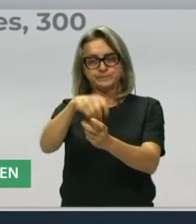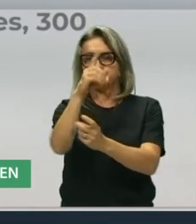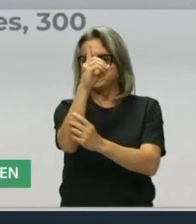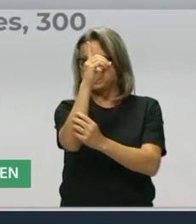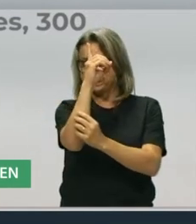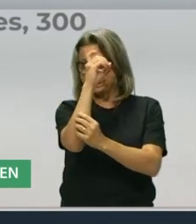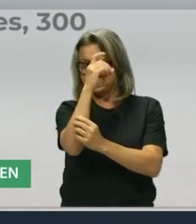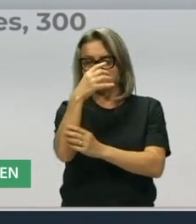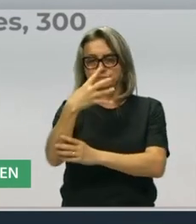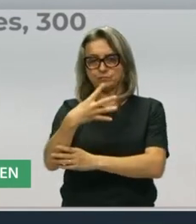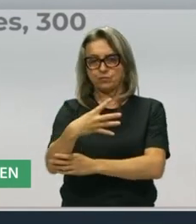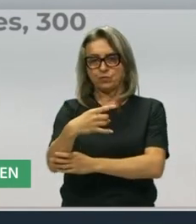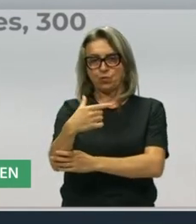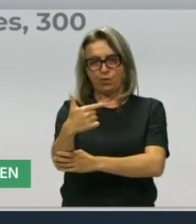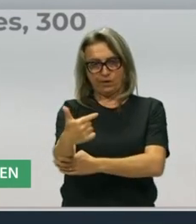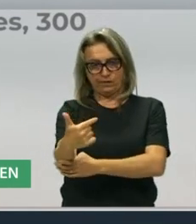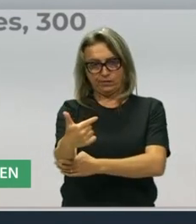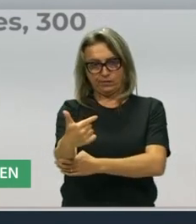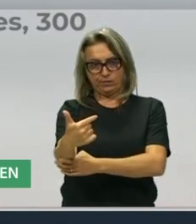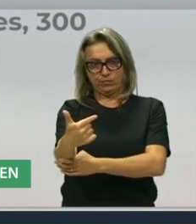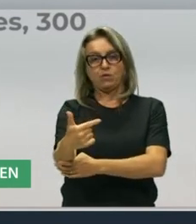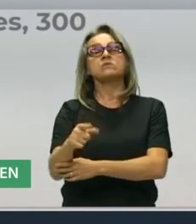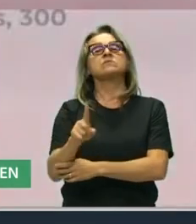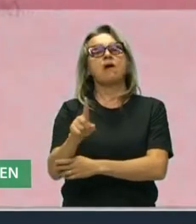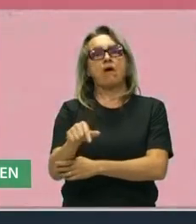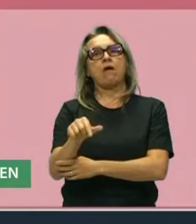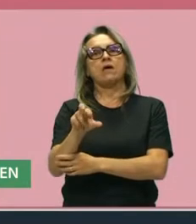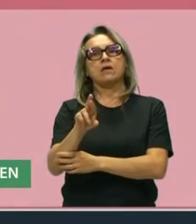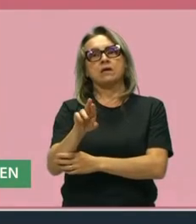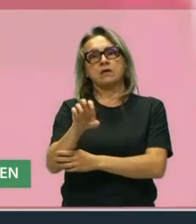e 42 residentes em medicina.